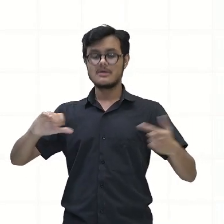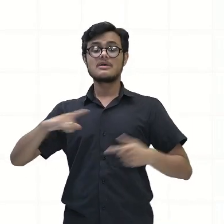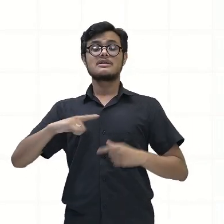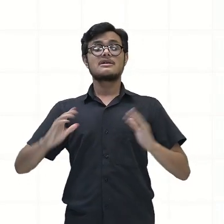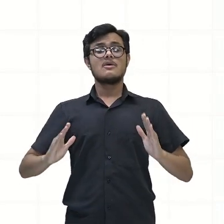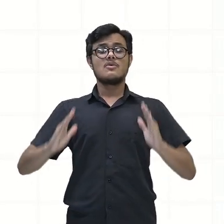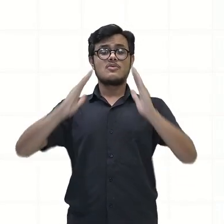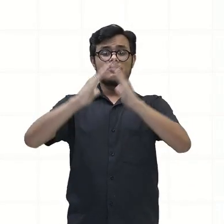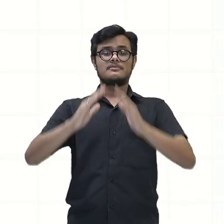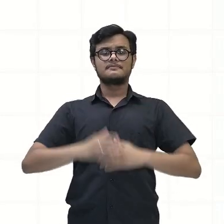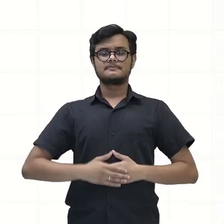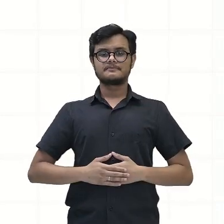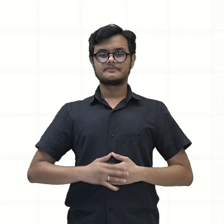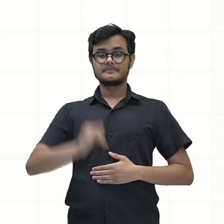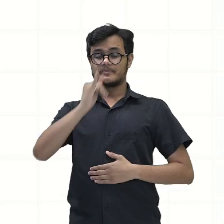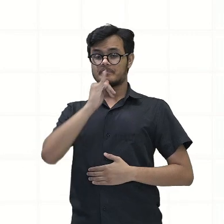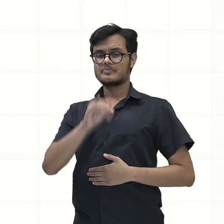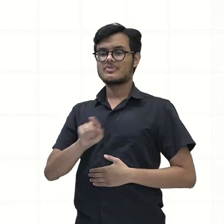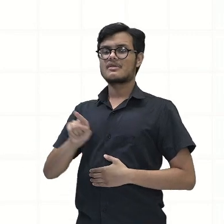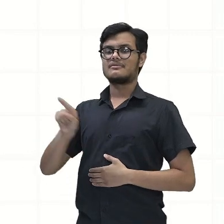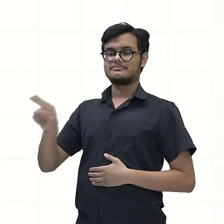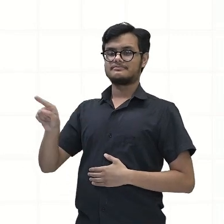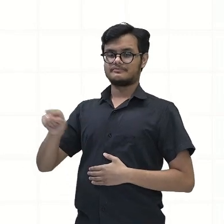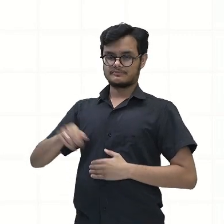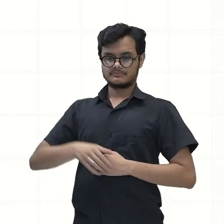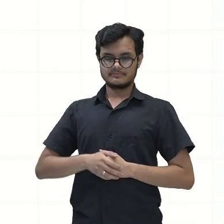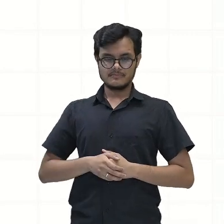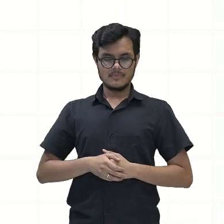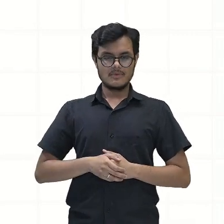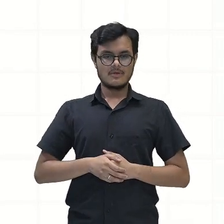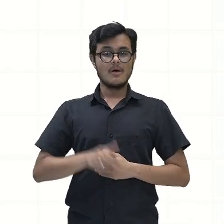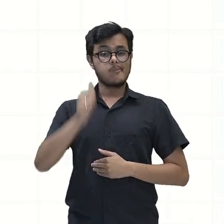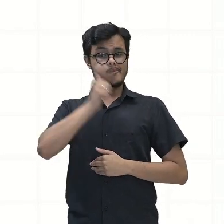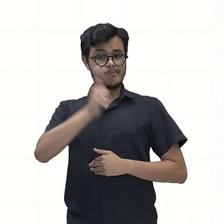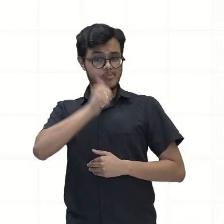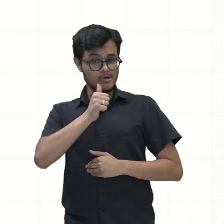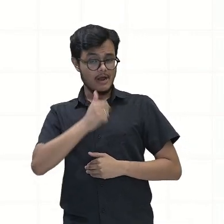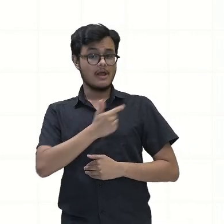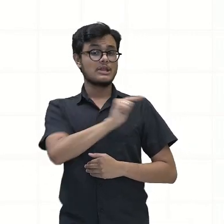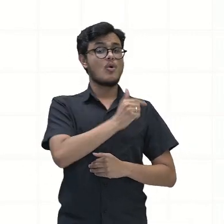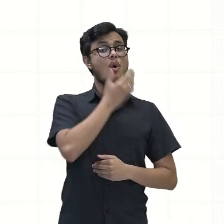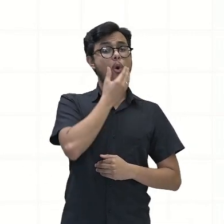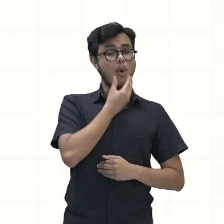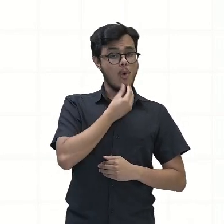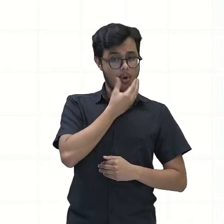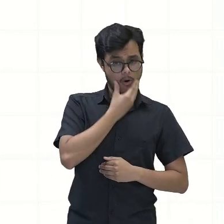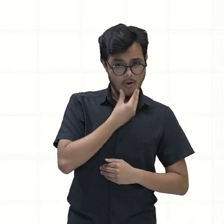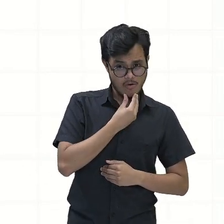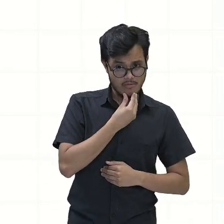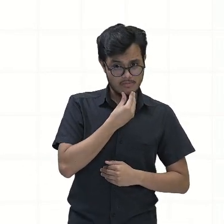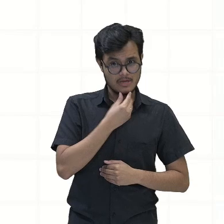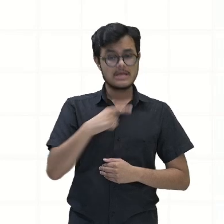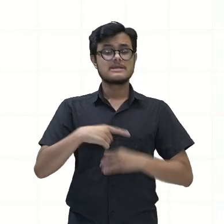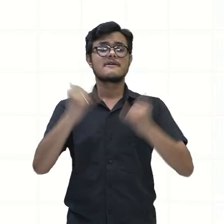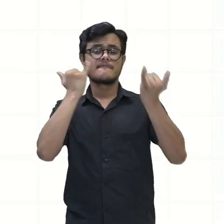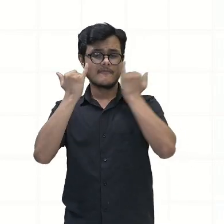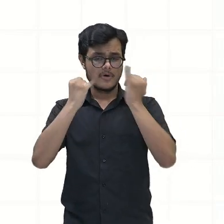lado aqui direito, eu vou ter as mulheres. E aqui do outro lado, eu vou ter aí o grupo de